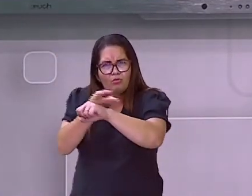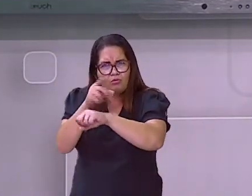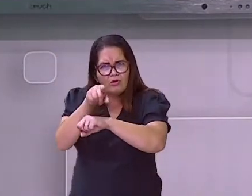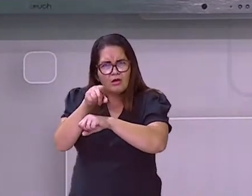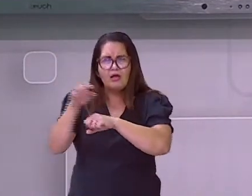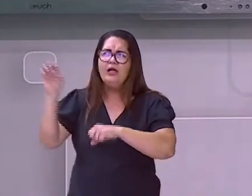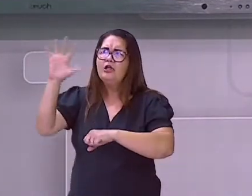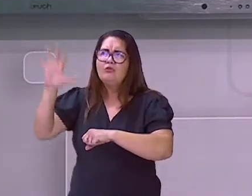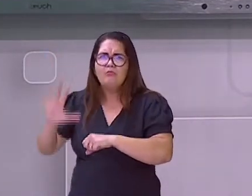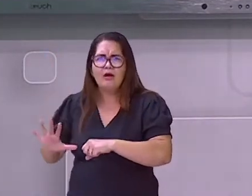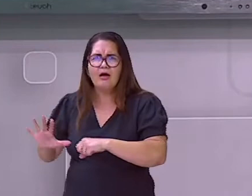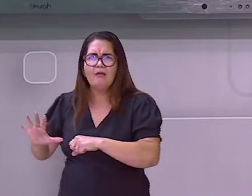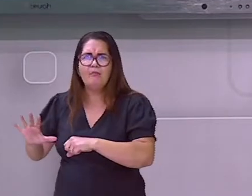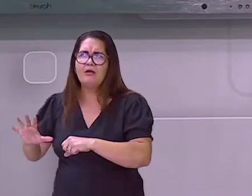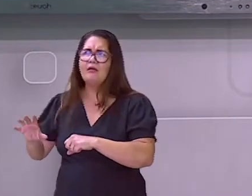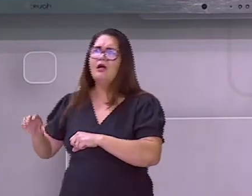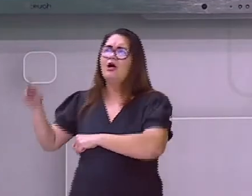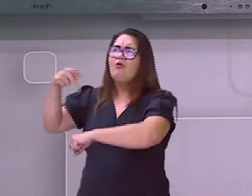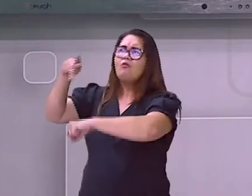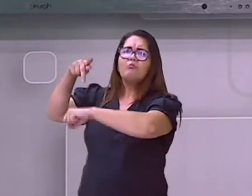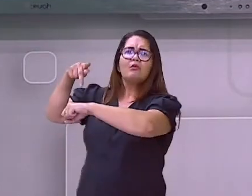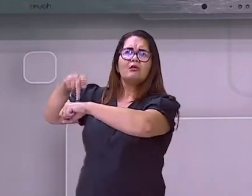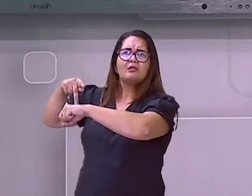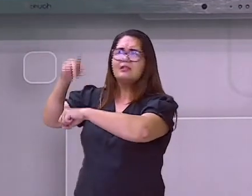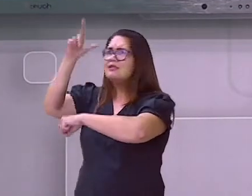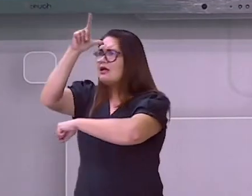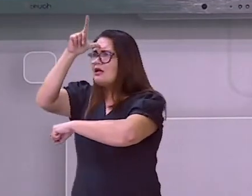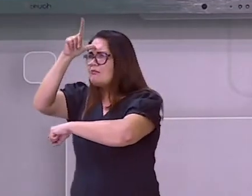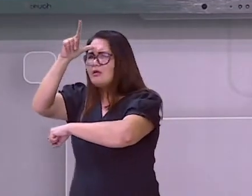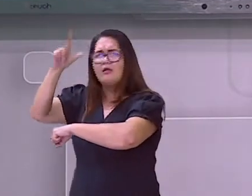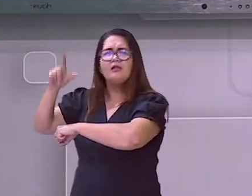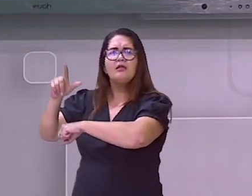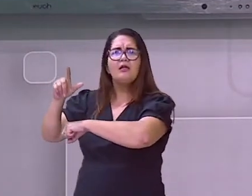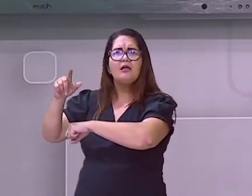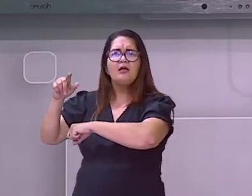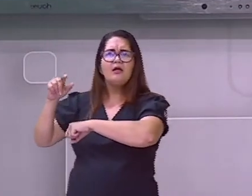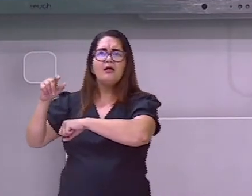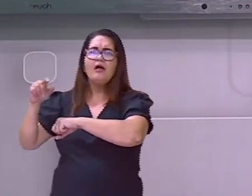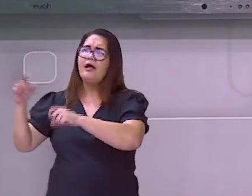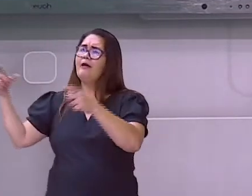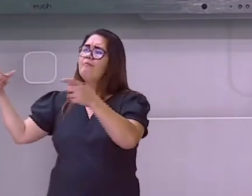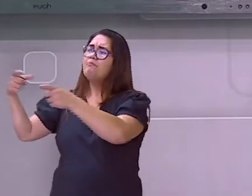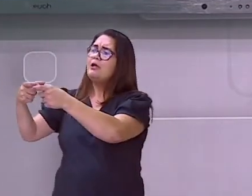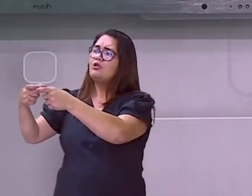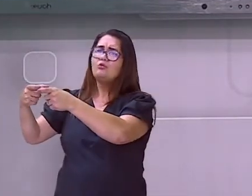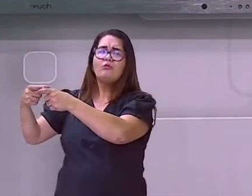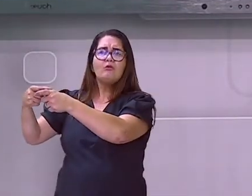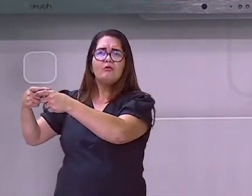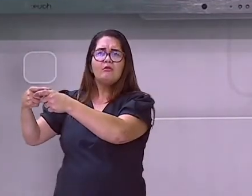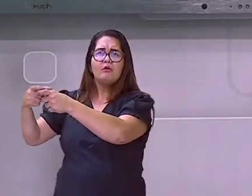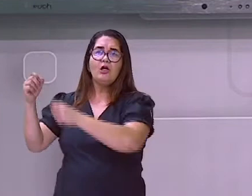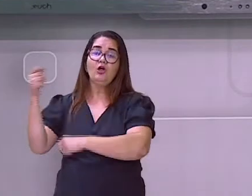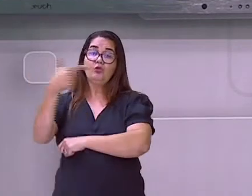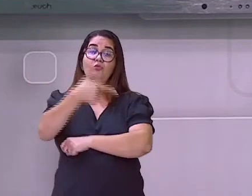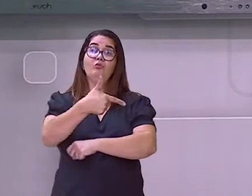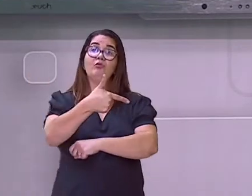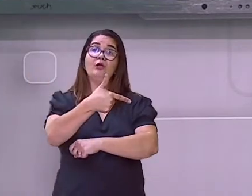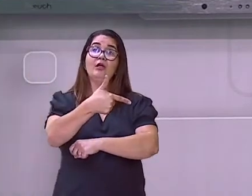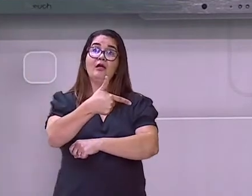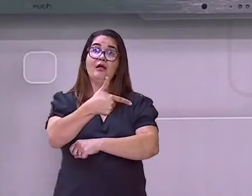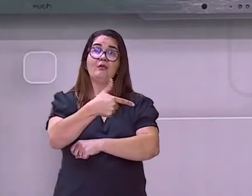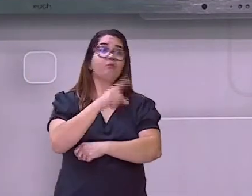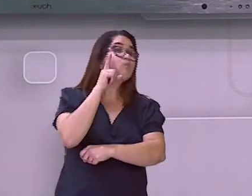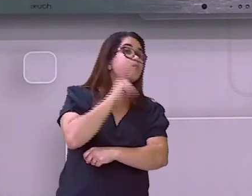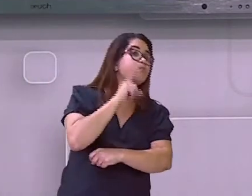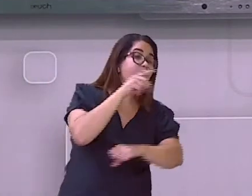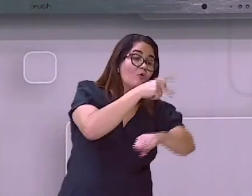Então, tamanho da Grã-Bretanha, né, do Reino Unido, e o tamanho dos Estados Unidos.